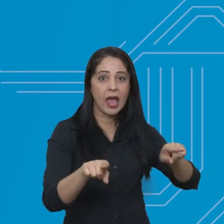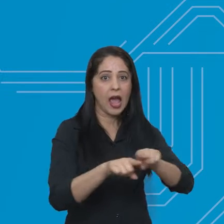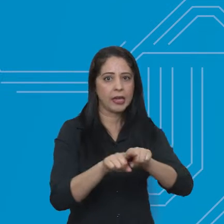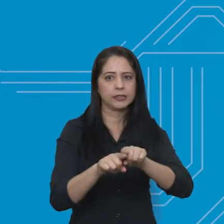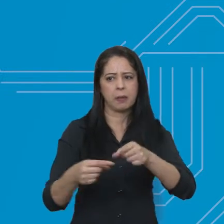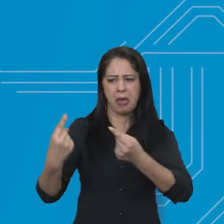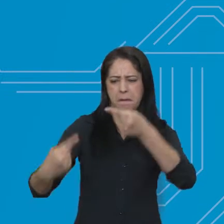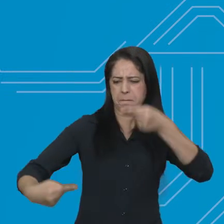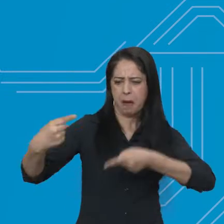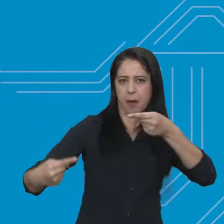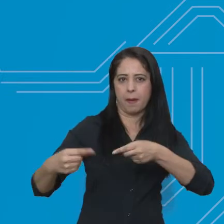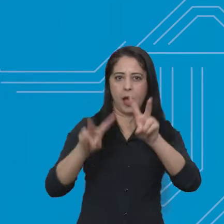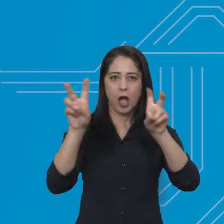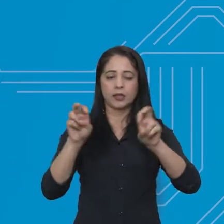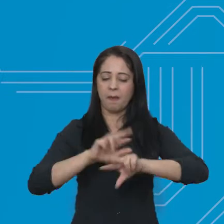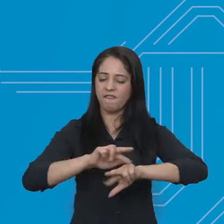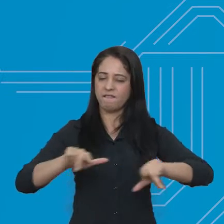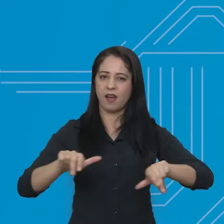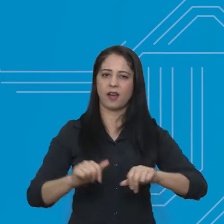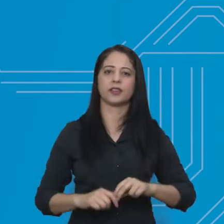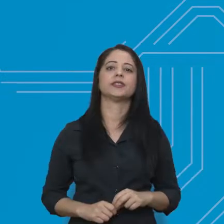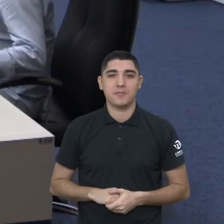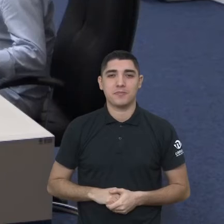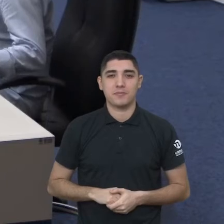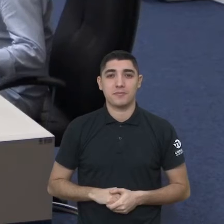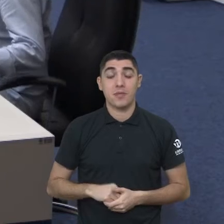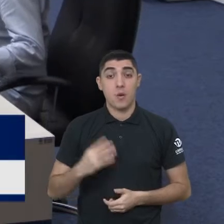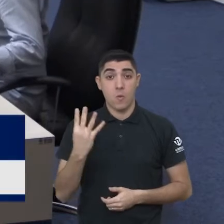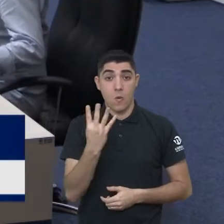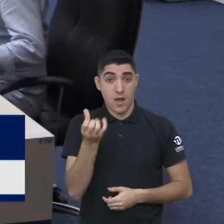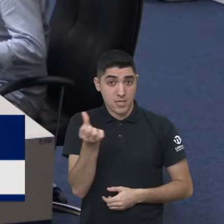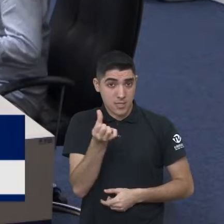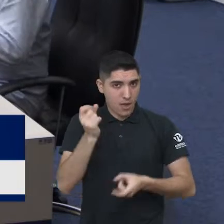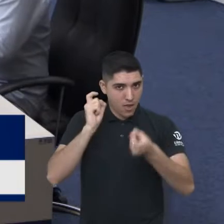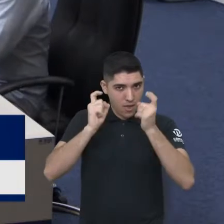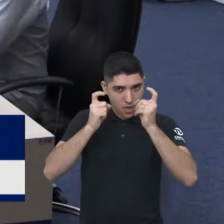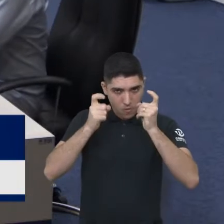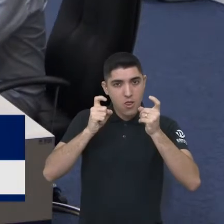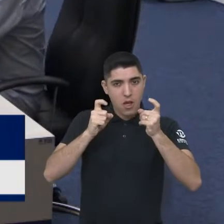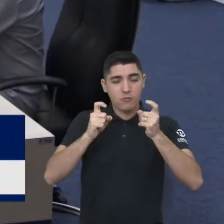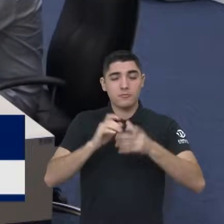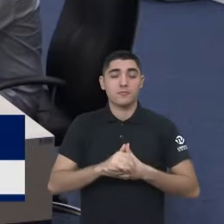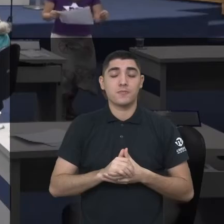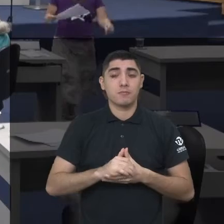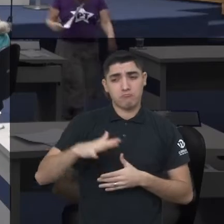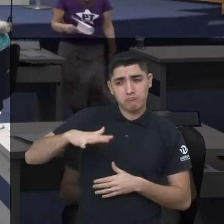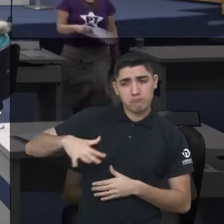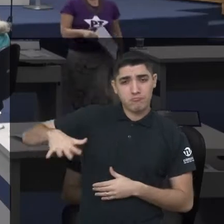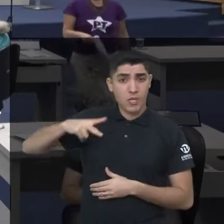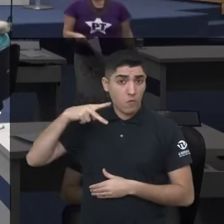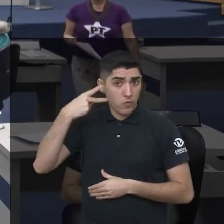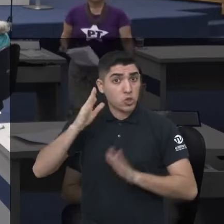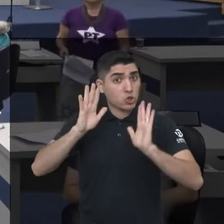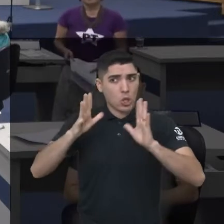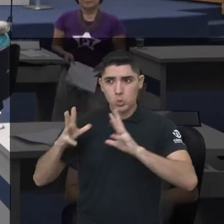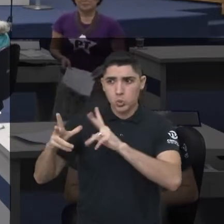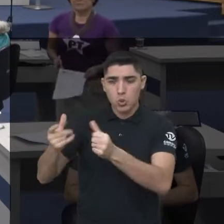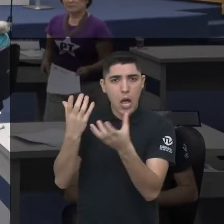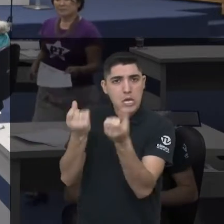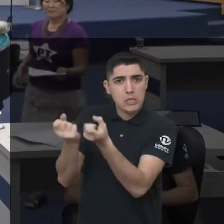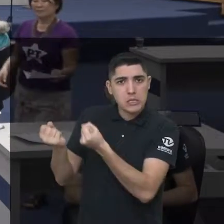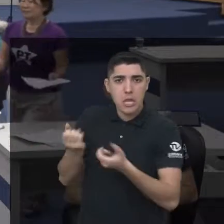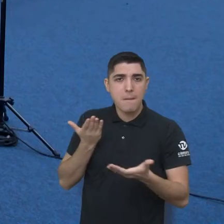e também o debate de temas de interesse público. Na 46ª sessão ordinária, os vereadores aprovaram